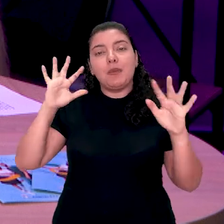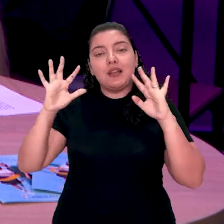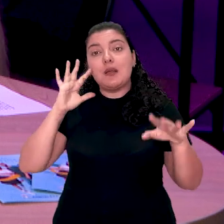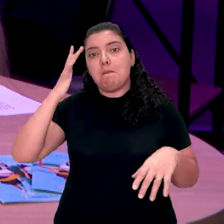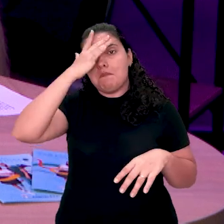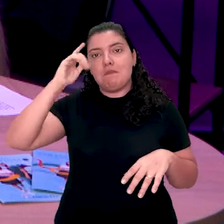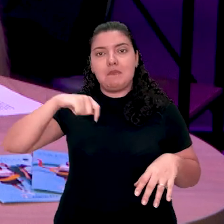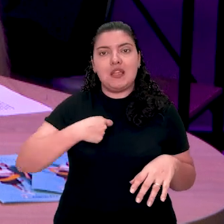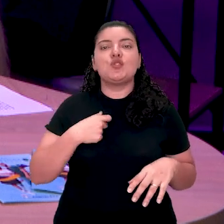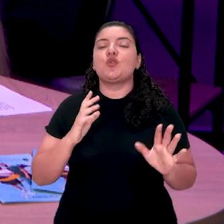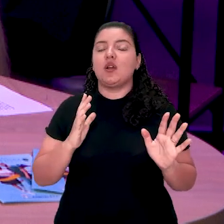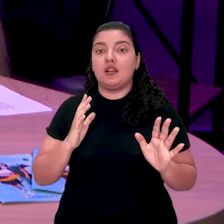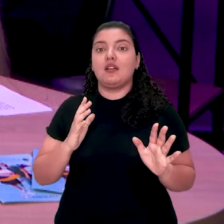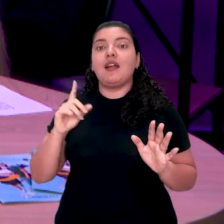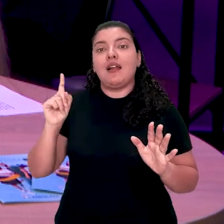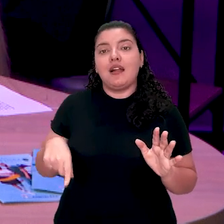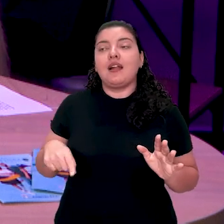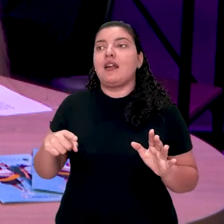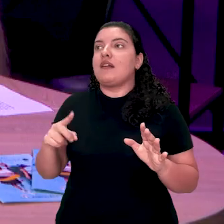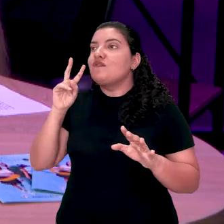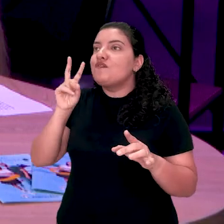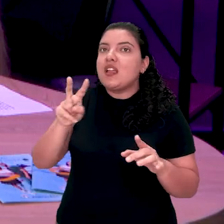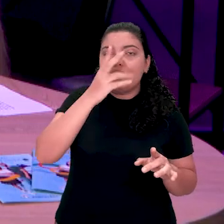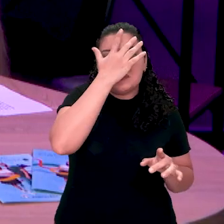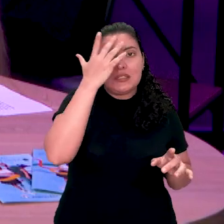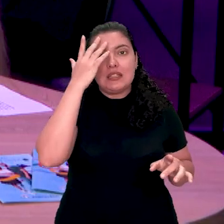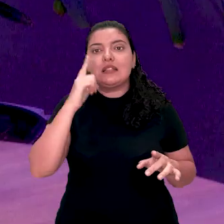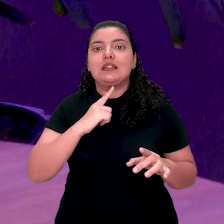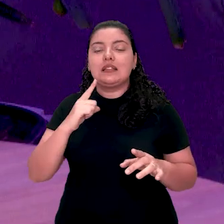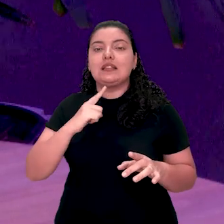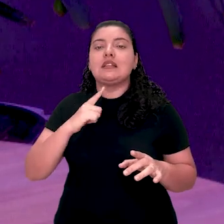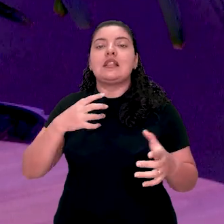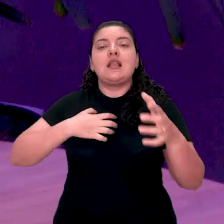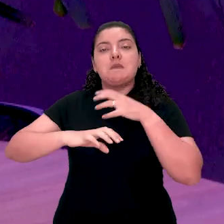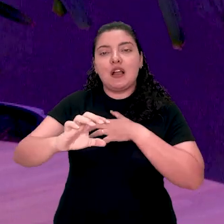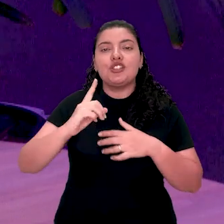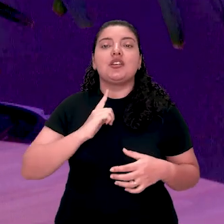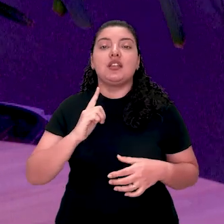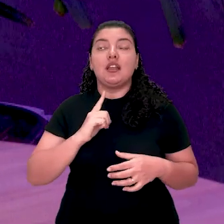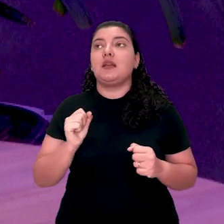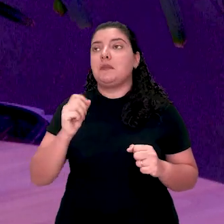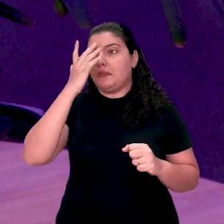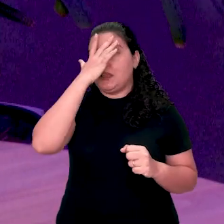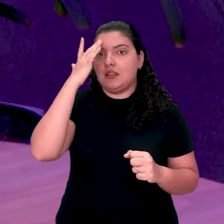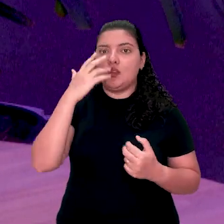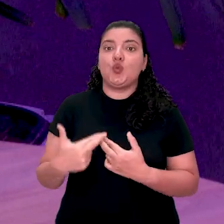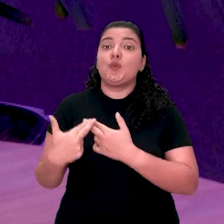enquanto pessoa que olha para o outro, enquanto pessoa que tem empatia, enquanto pessoa